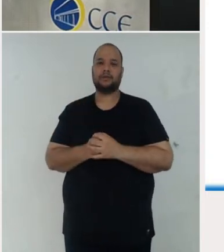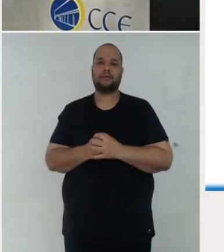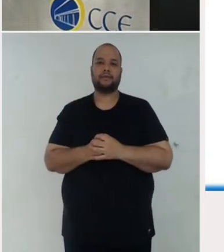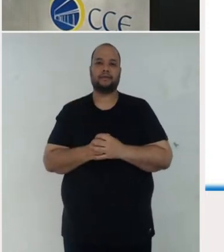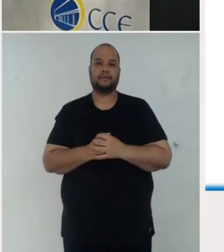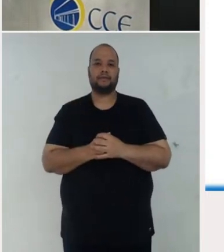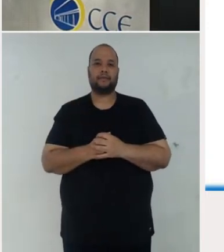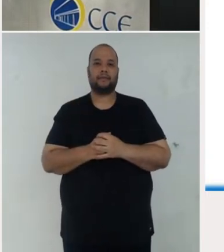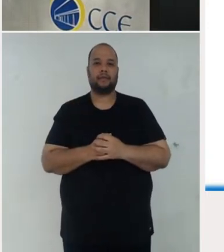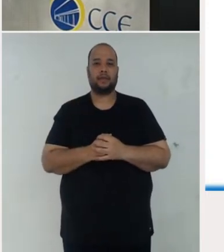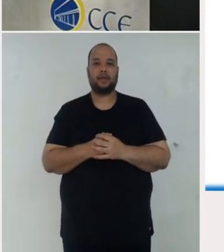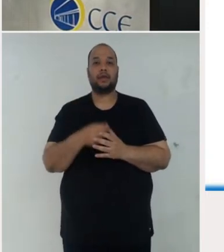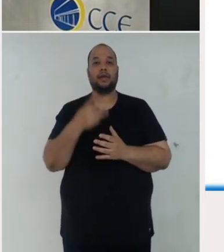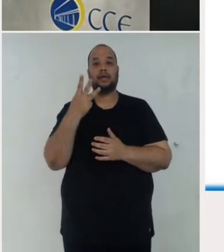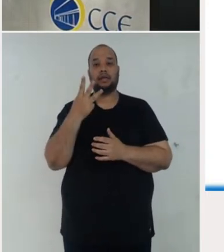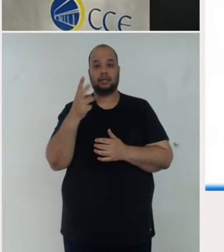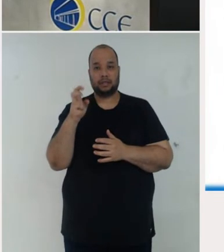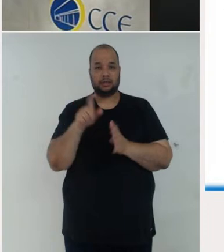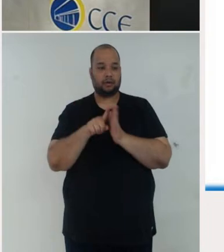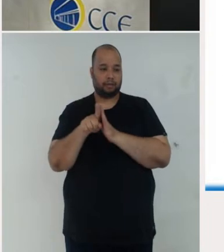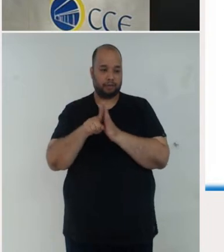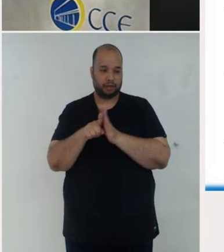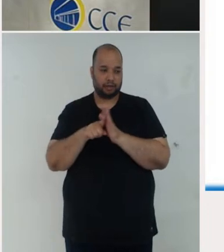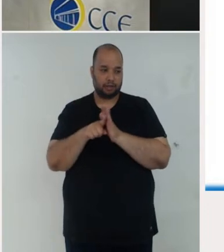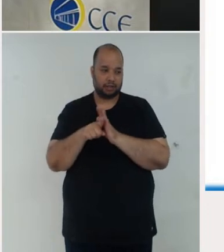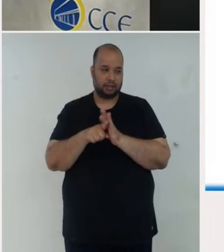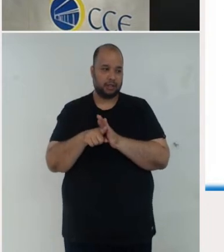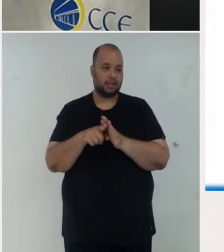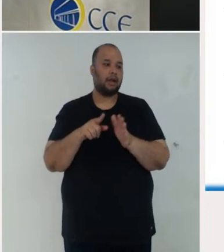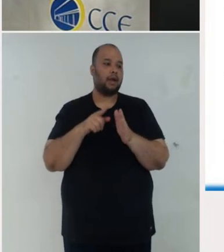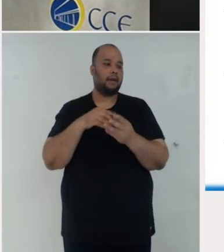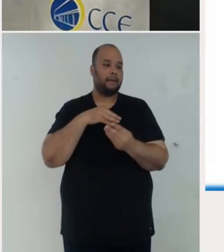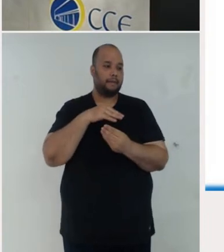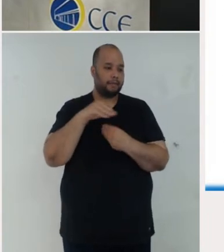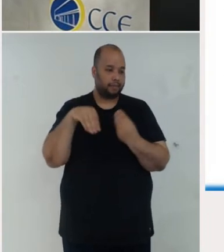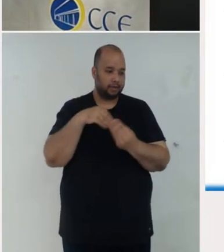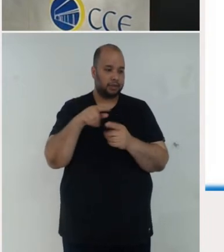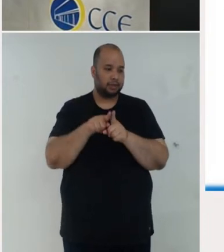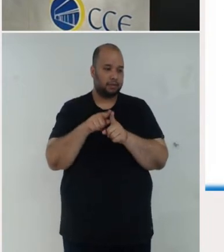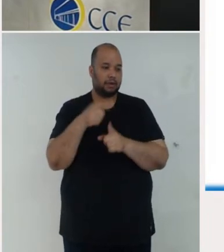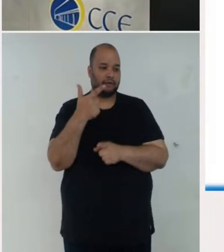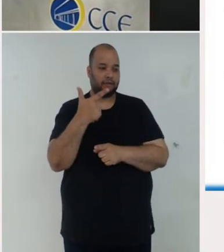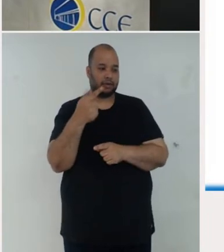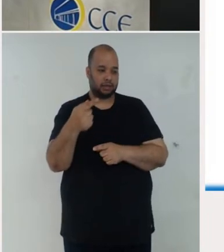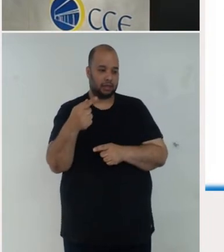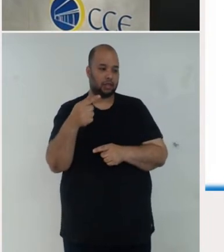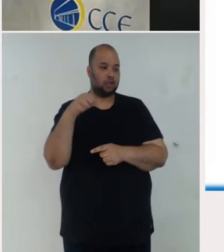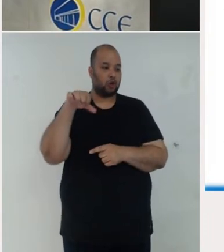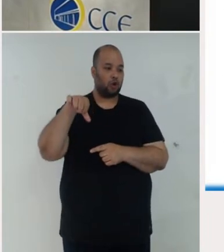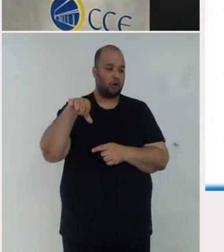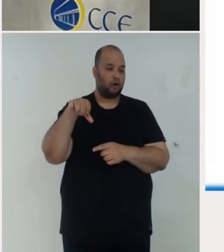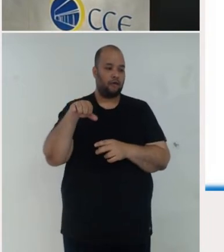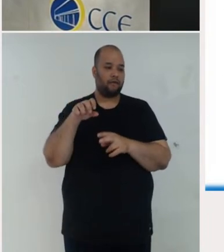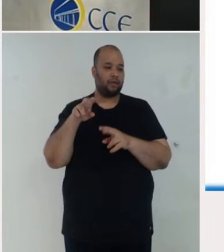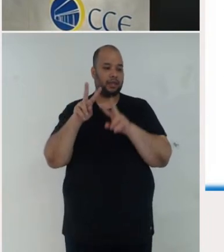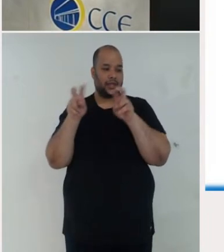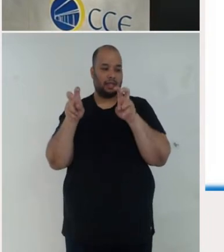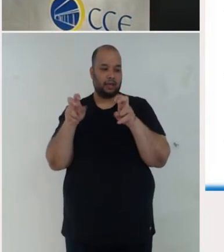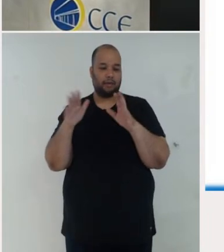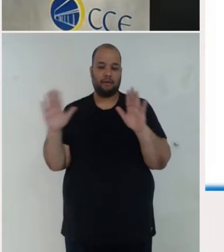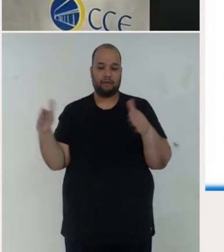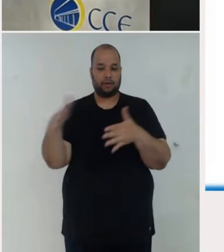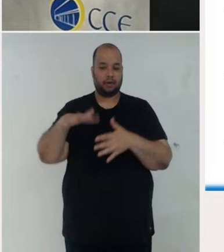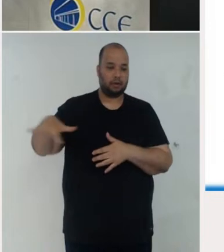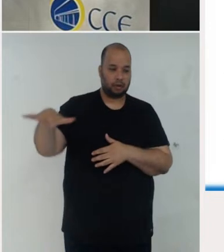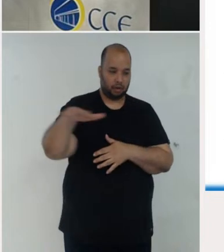da interpretação, 35, pesquisas mistas, 27 e temas afins, 9. Todas as de temas afins vêm